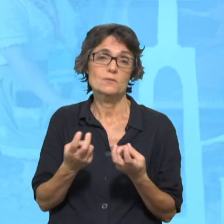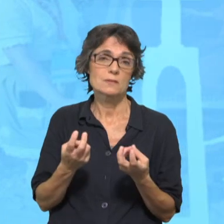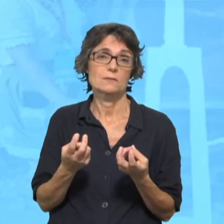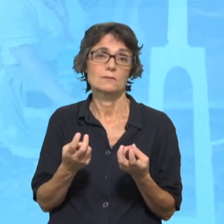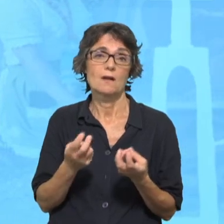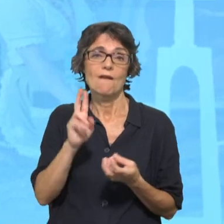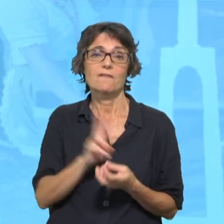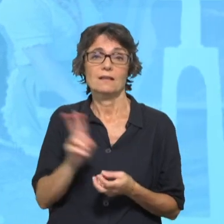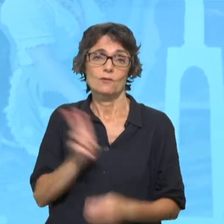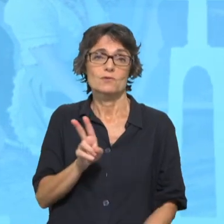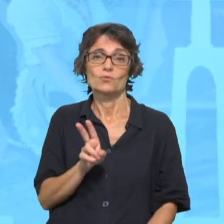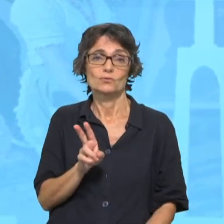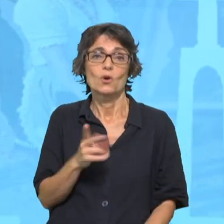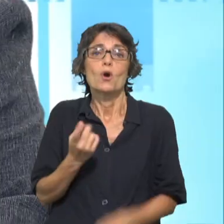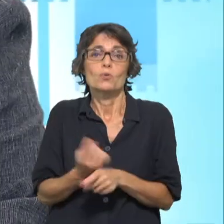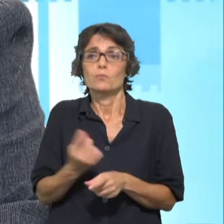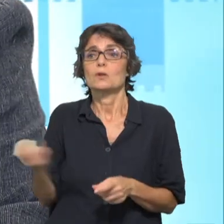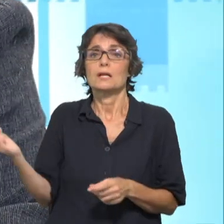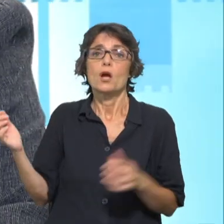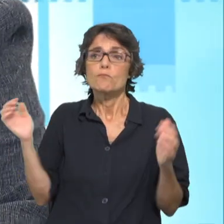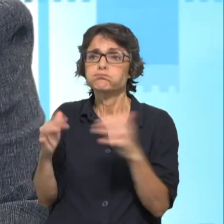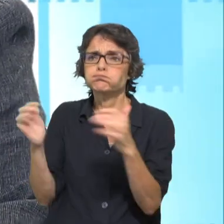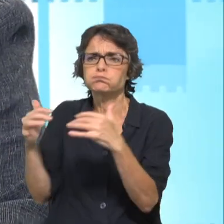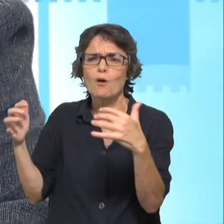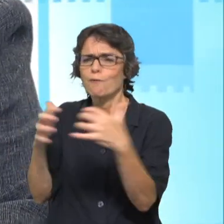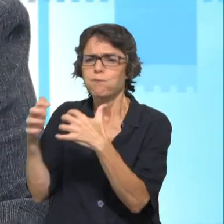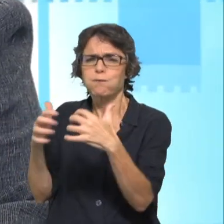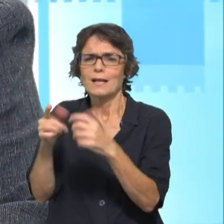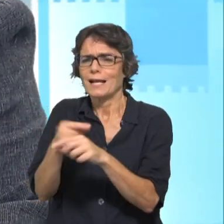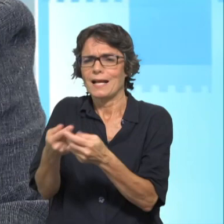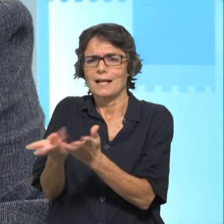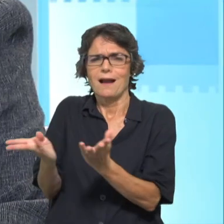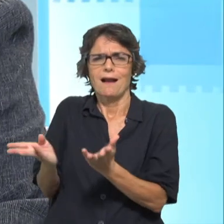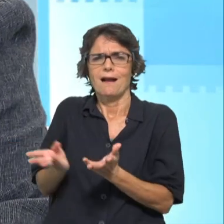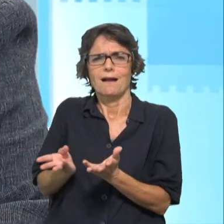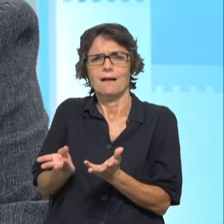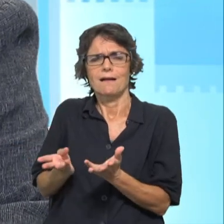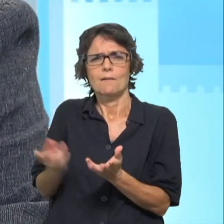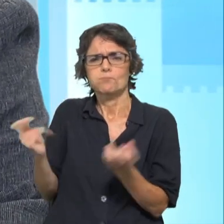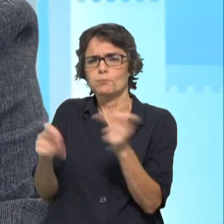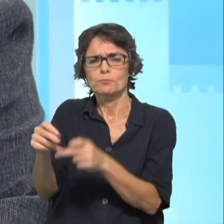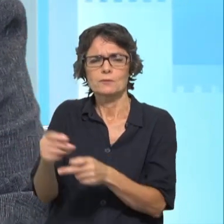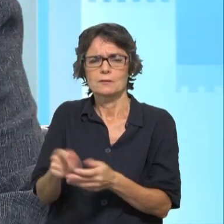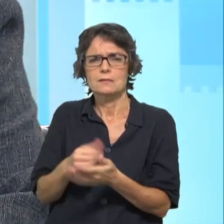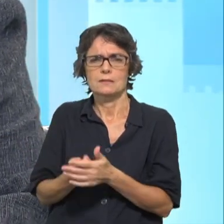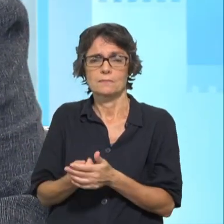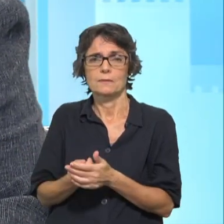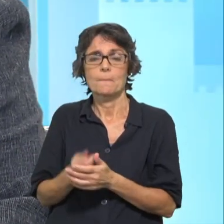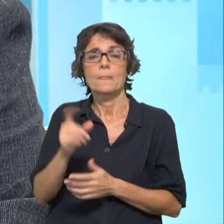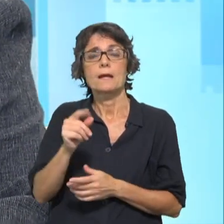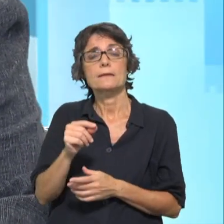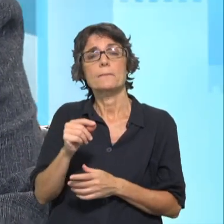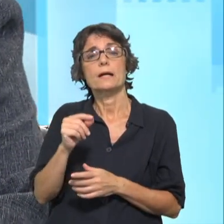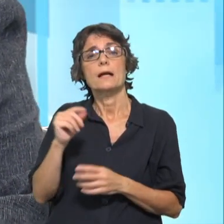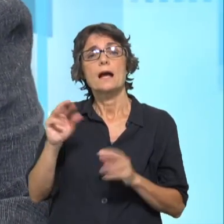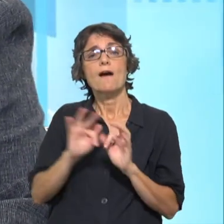isso está muito, muito vincado. Há um momento de uma vigília ecuménica e há dois fóruns teológico-pastorais